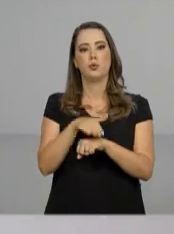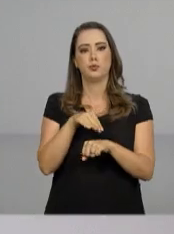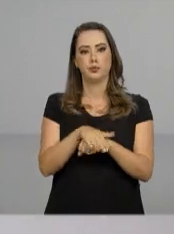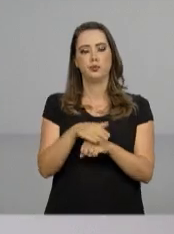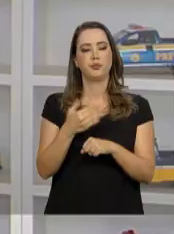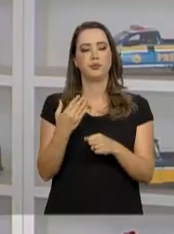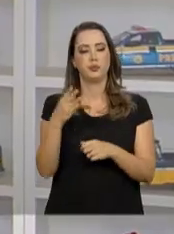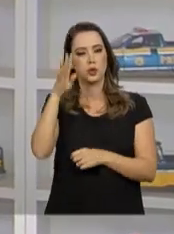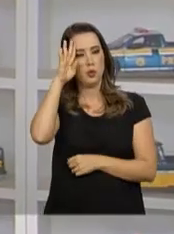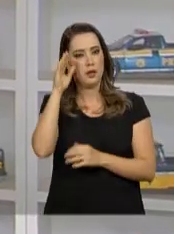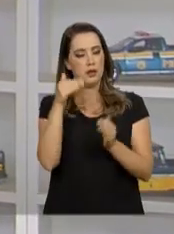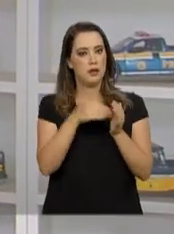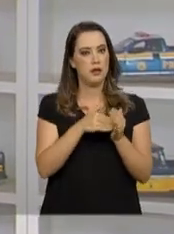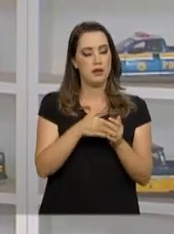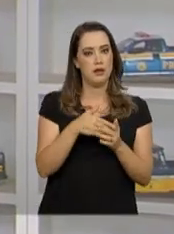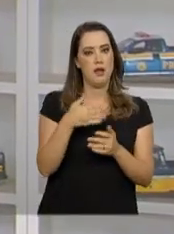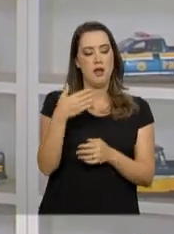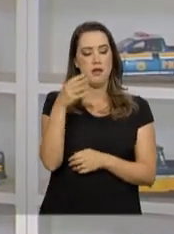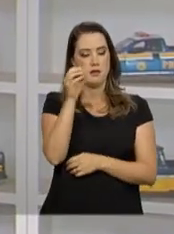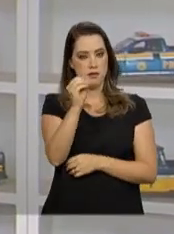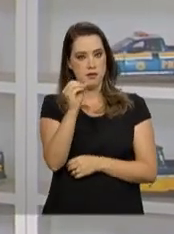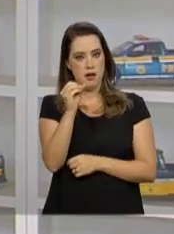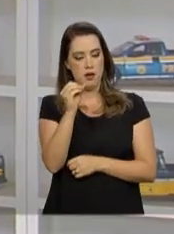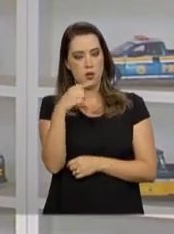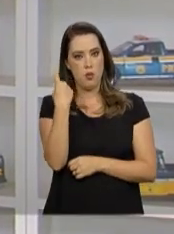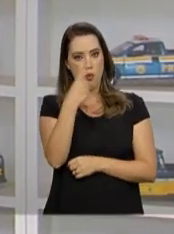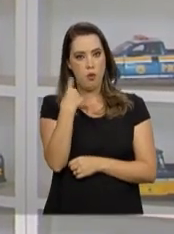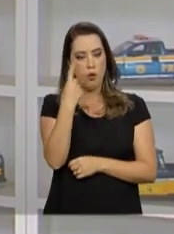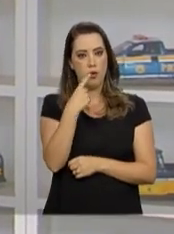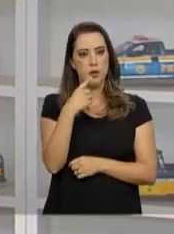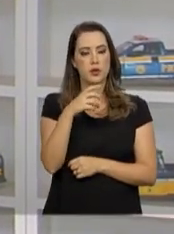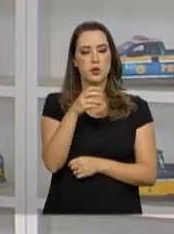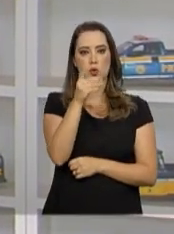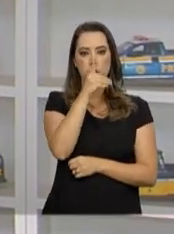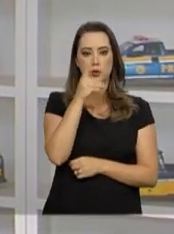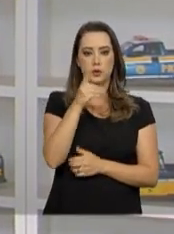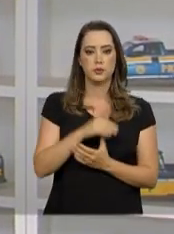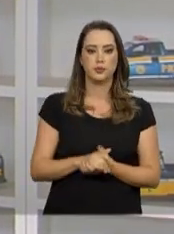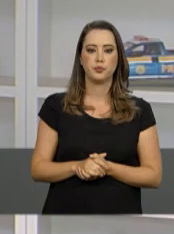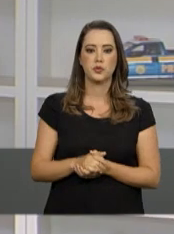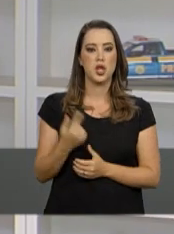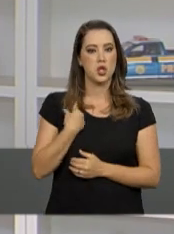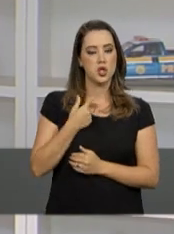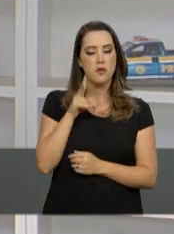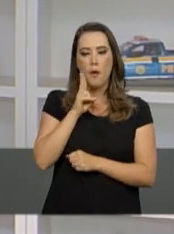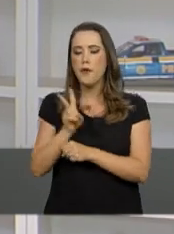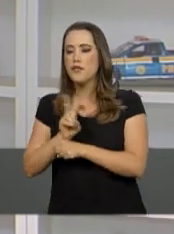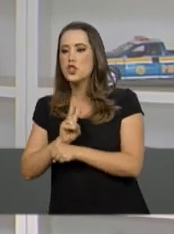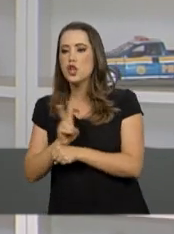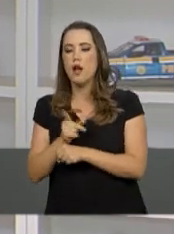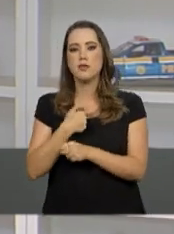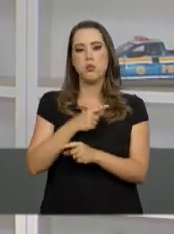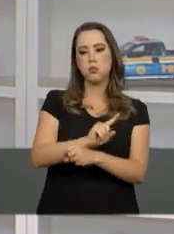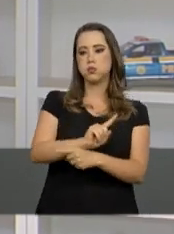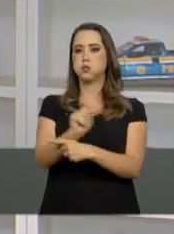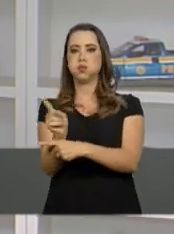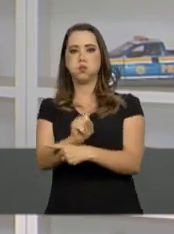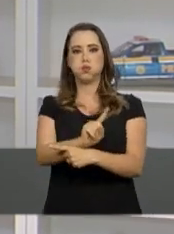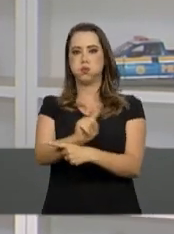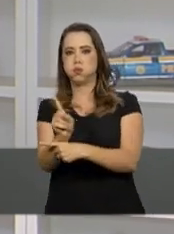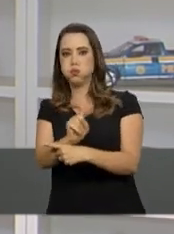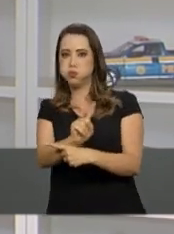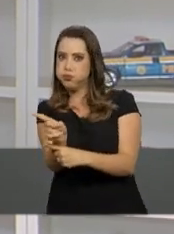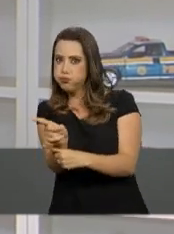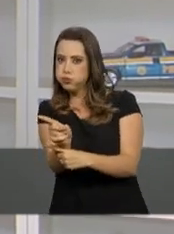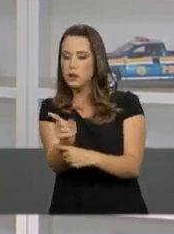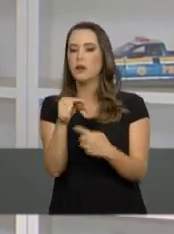domingo. Coibindo as infrações que causam acidentes graves, como, por exemplo, o excesso de velocidade com o uso de radares, a embriaguez ao